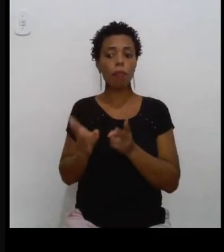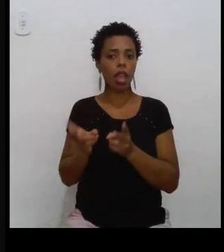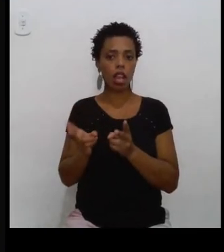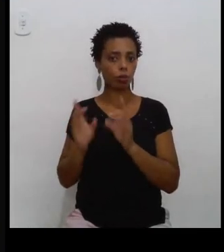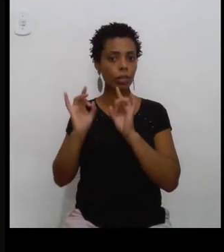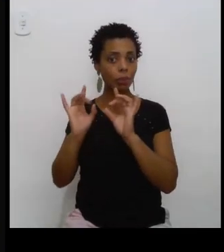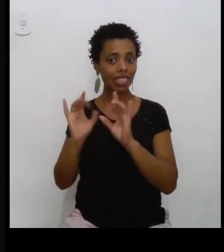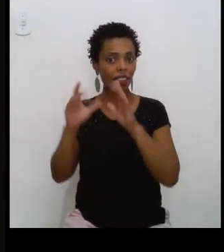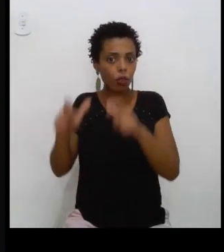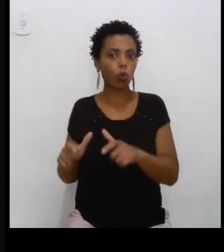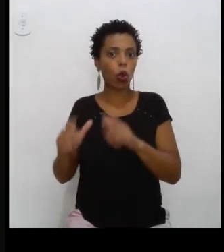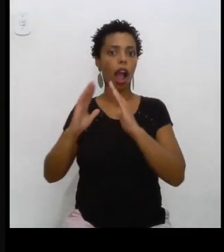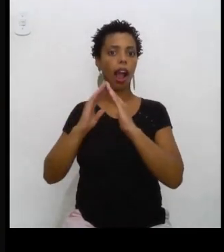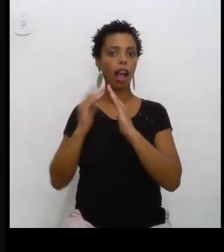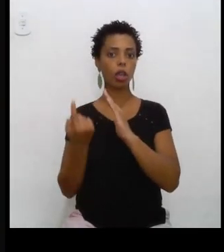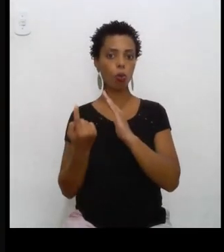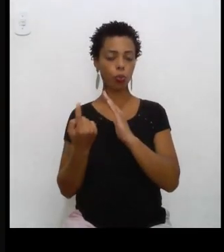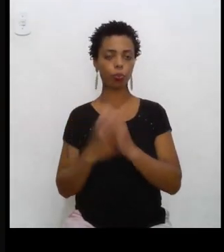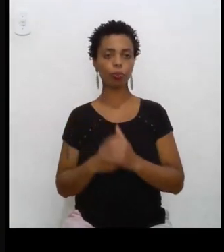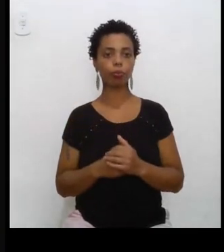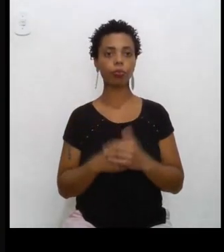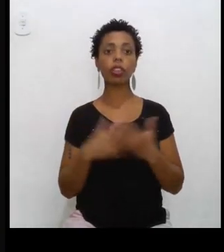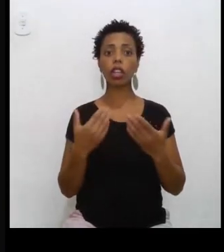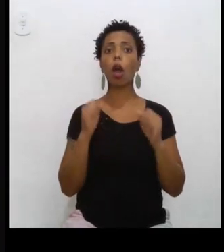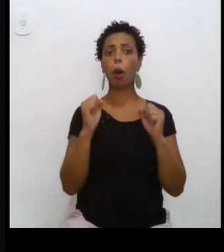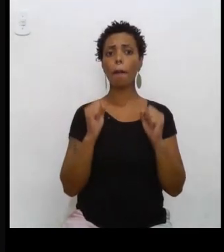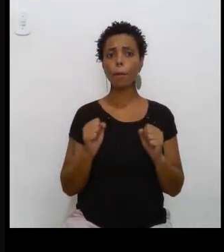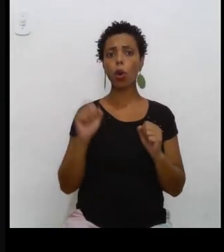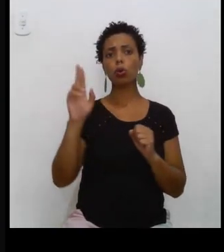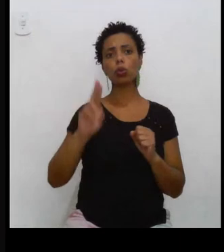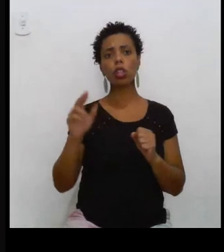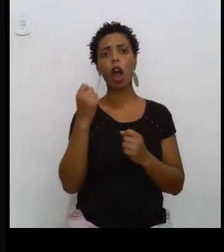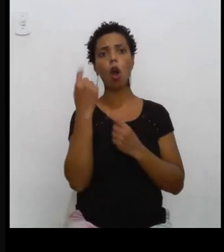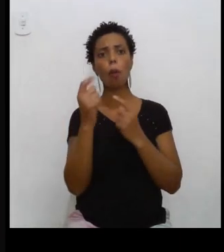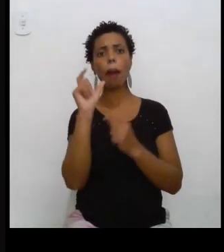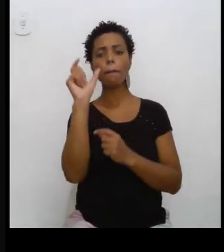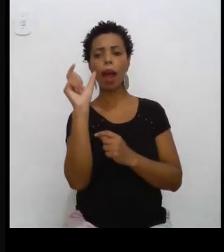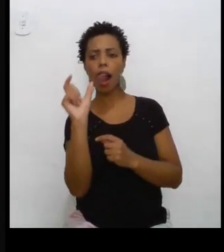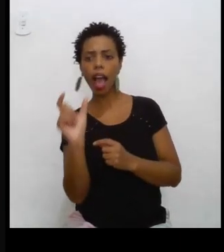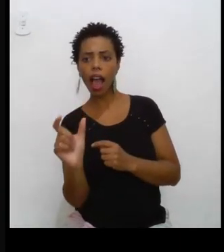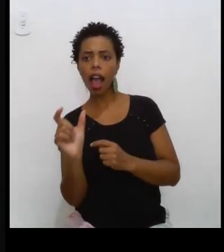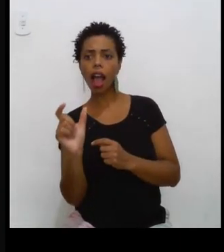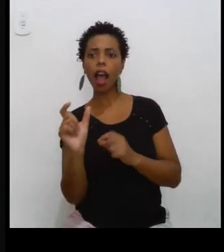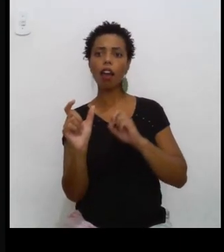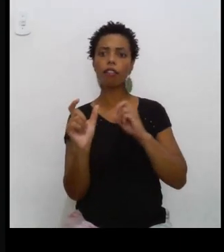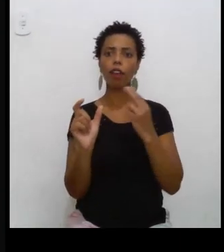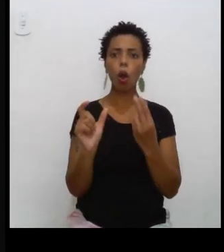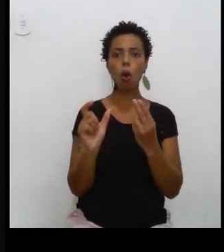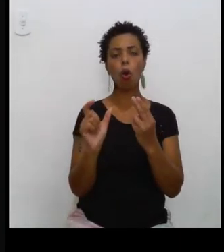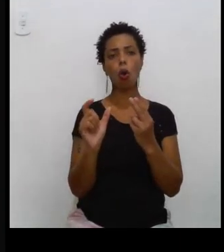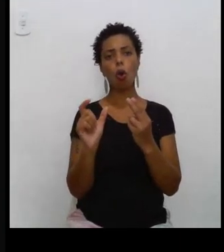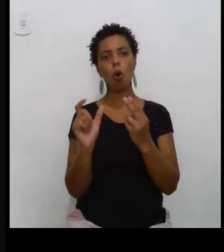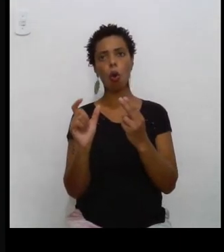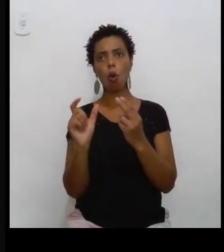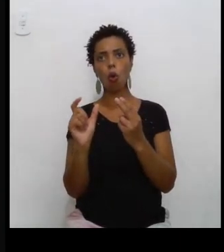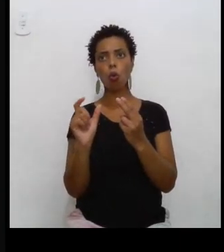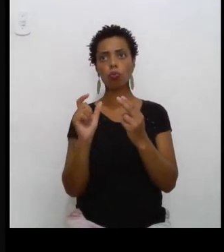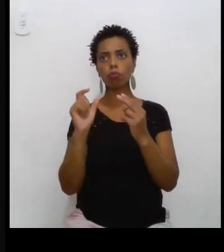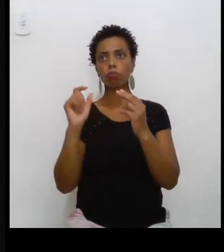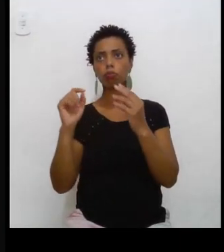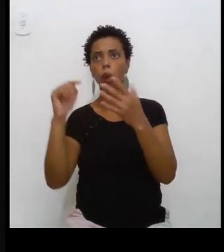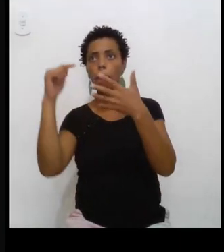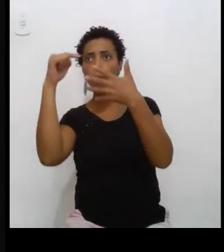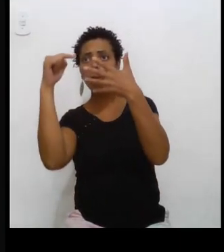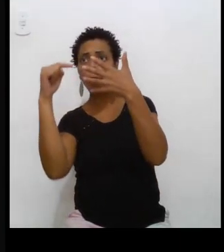eu posso até usar então palavras que o categorias que vão ser familiares e eventualmente incidentes um determinado os